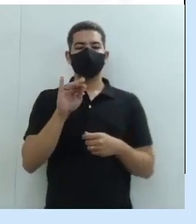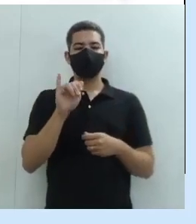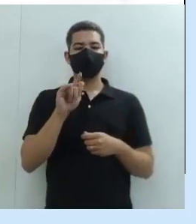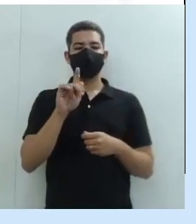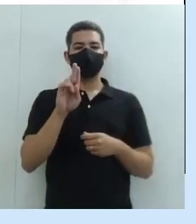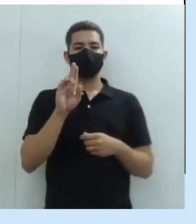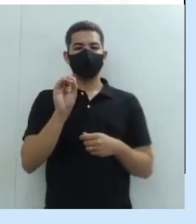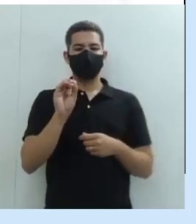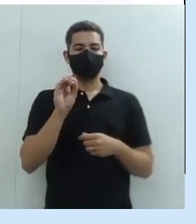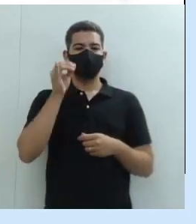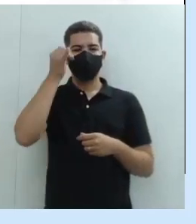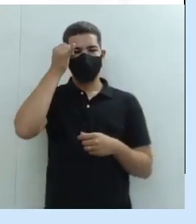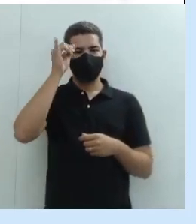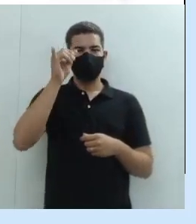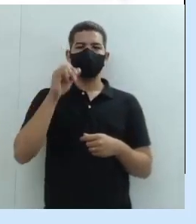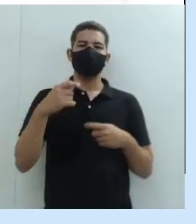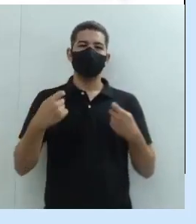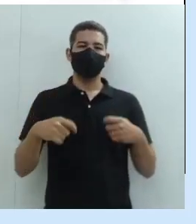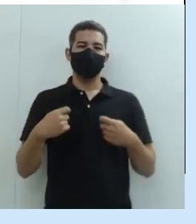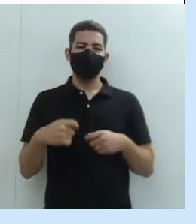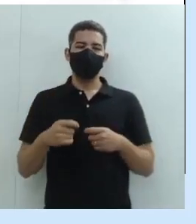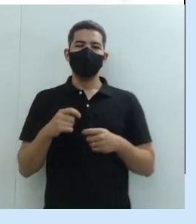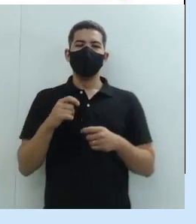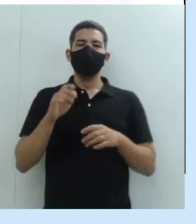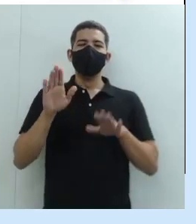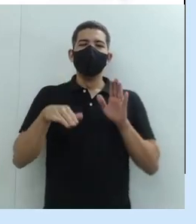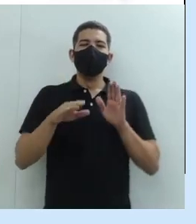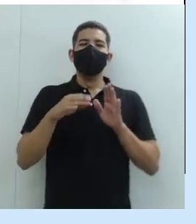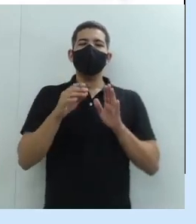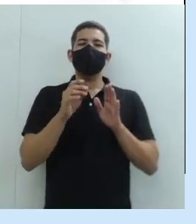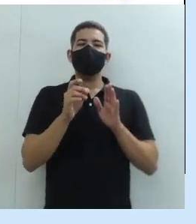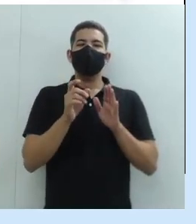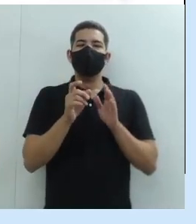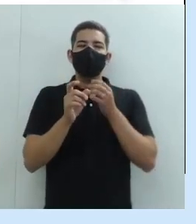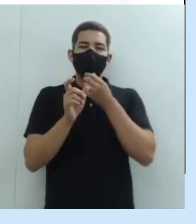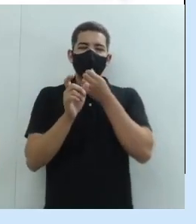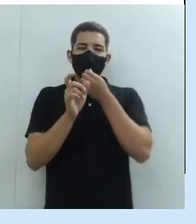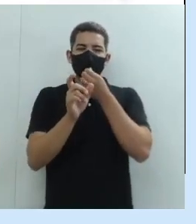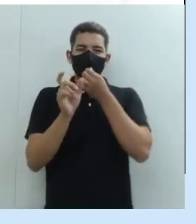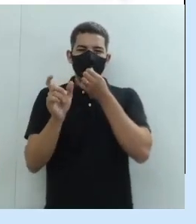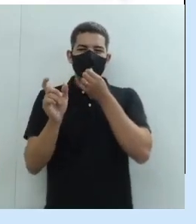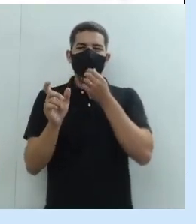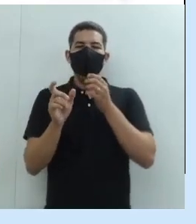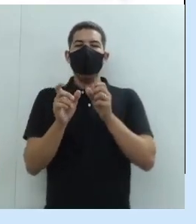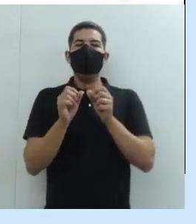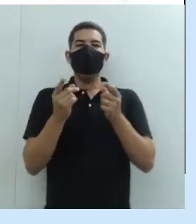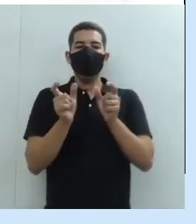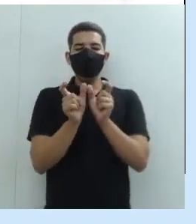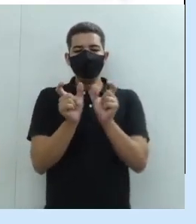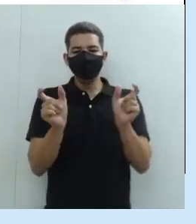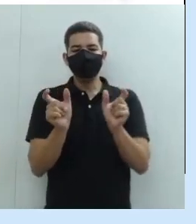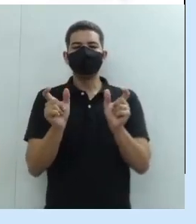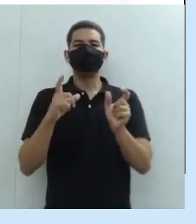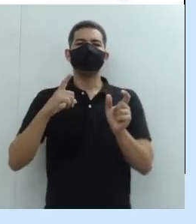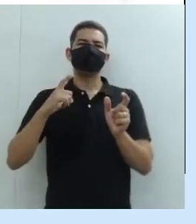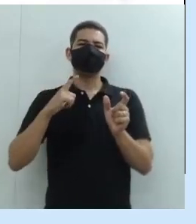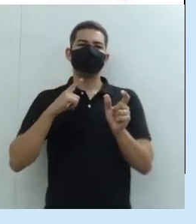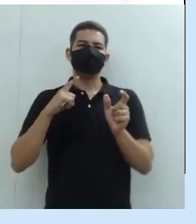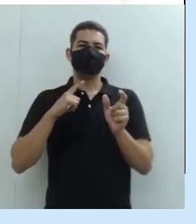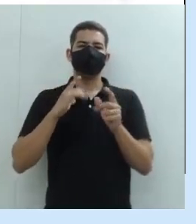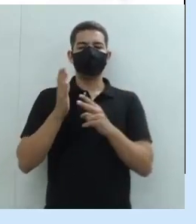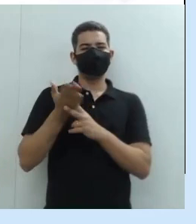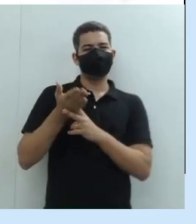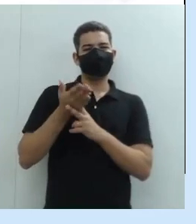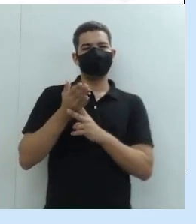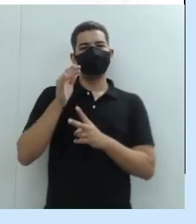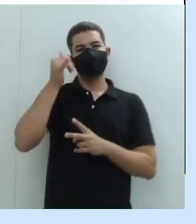nós utilizemos expressões ou palavras que causem esse duplo sentido, essa interpretação dupla do que a gente